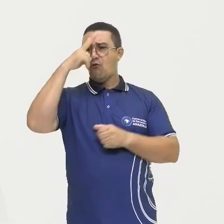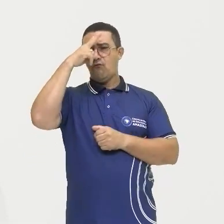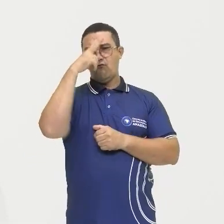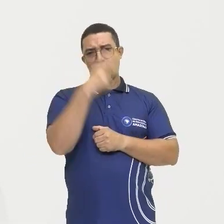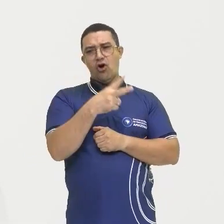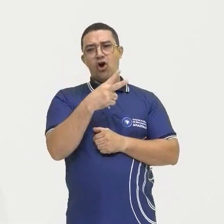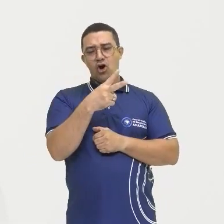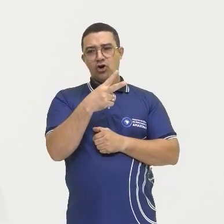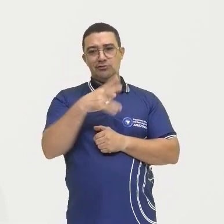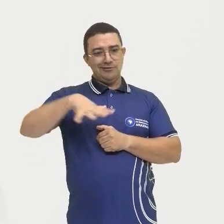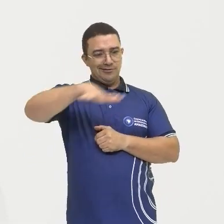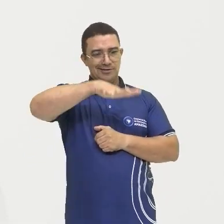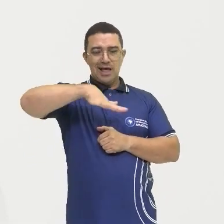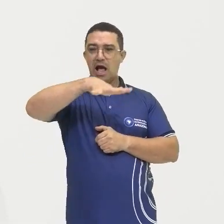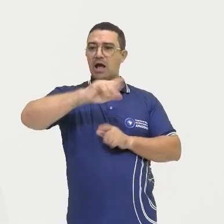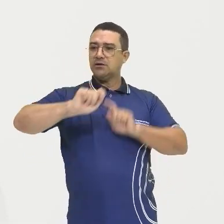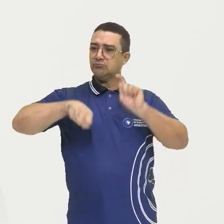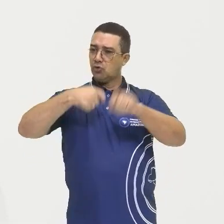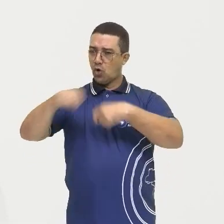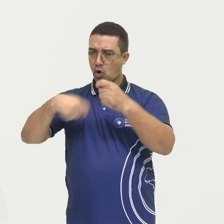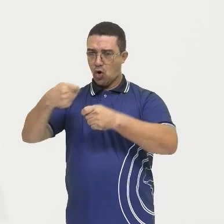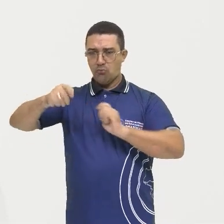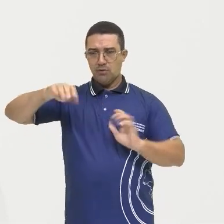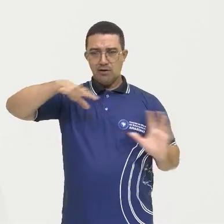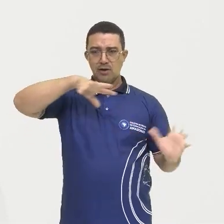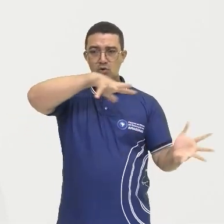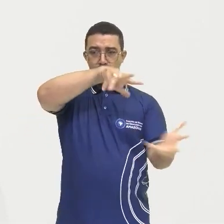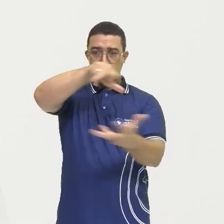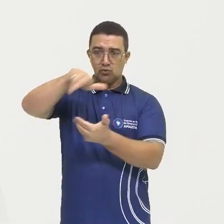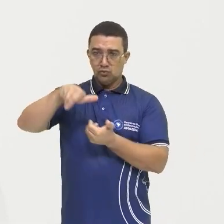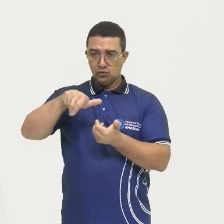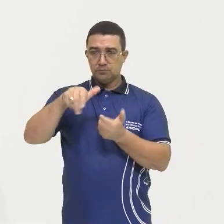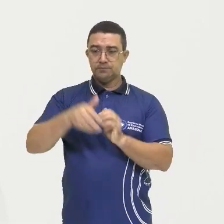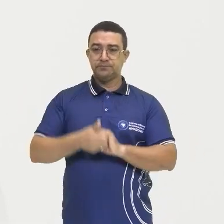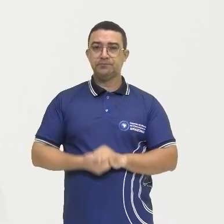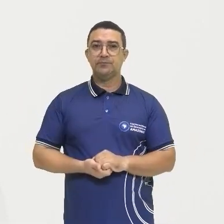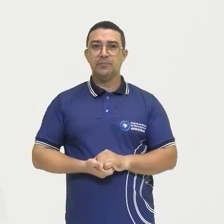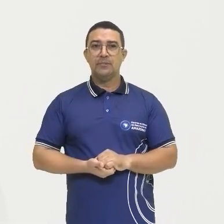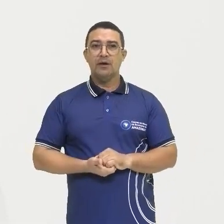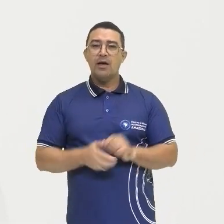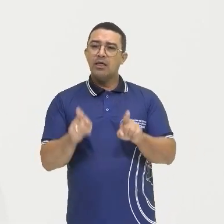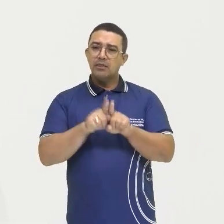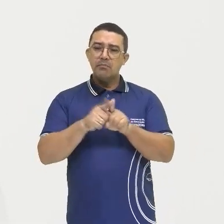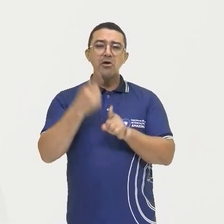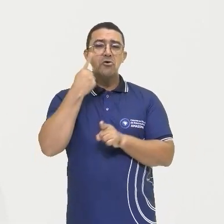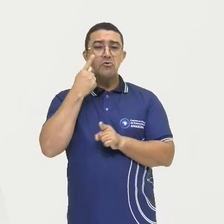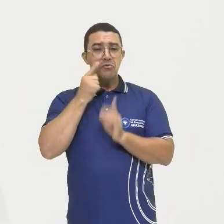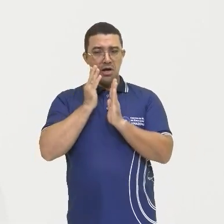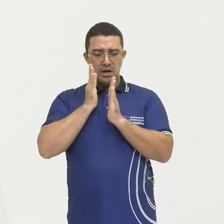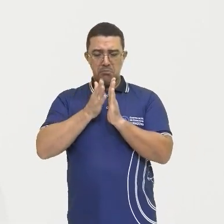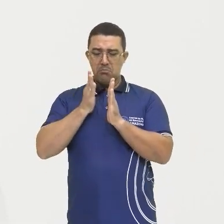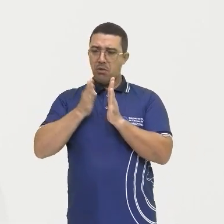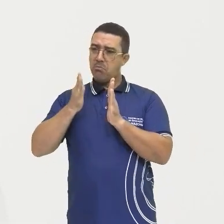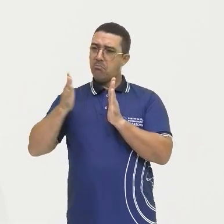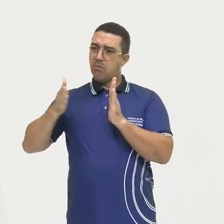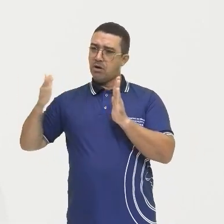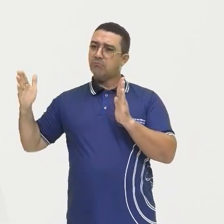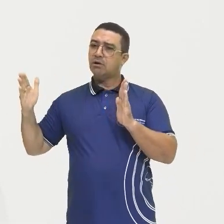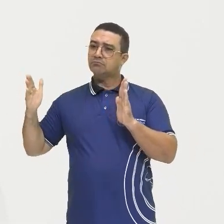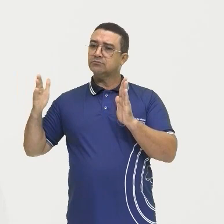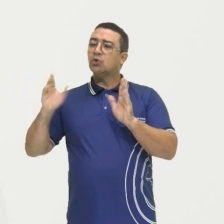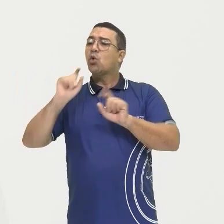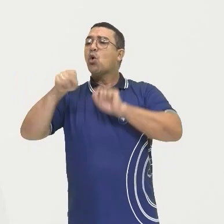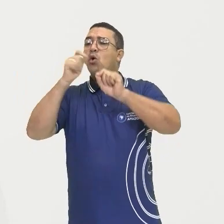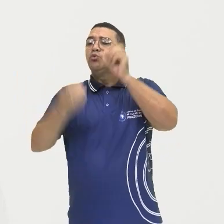competitivos no cenário econômico global. Tudo bem? E aí a gente viu as etapas, os níveis de formação dos